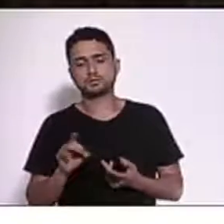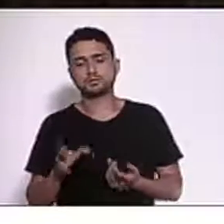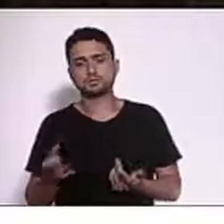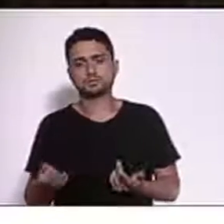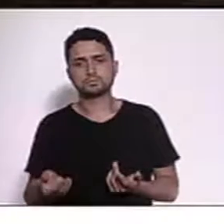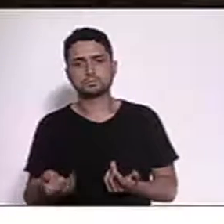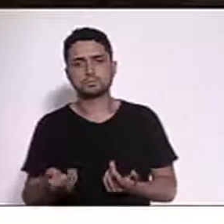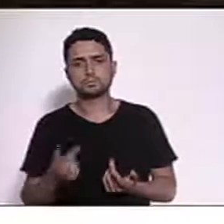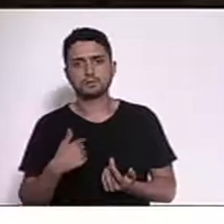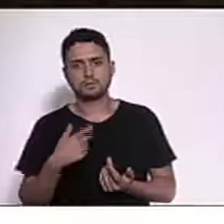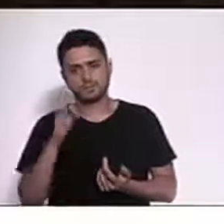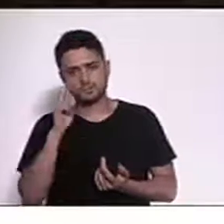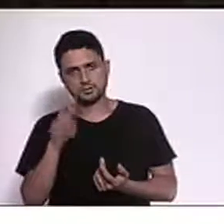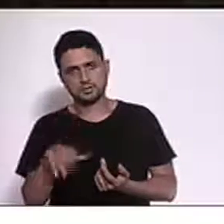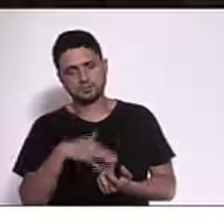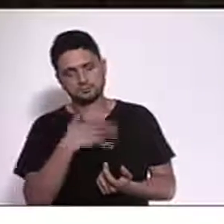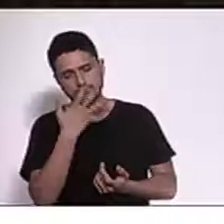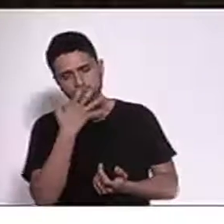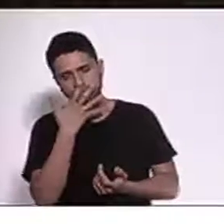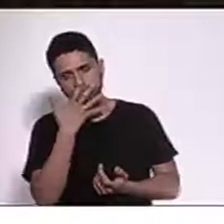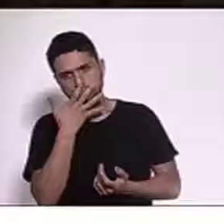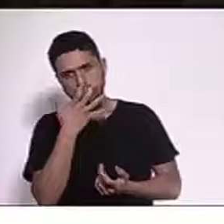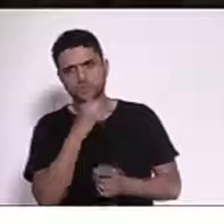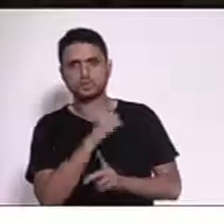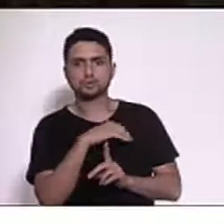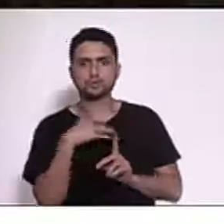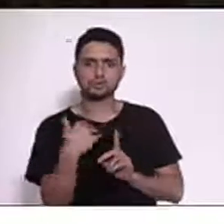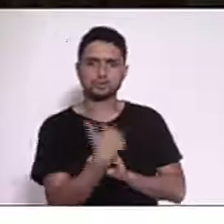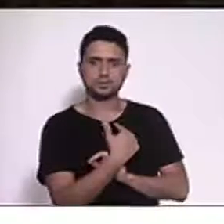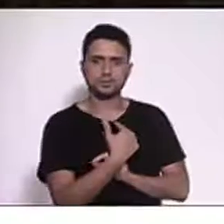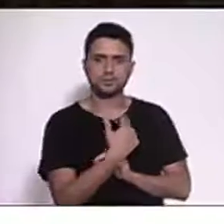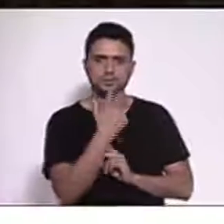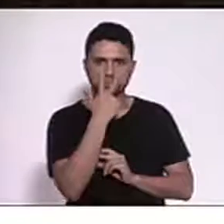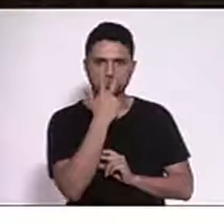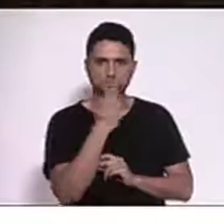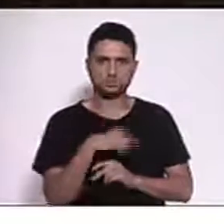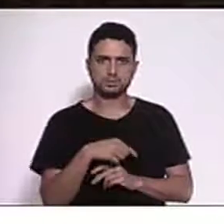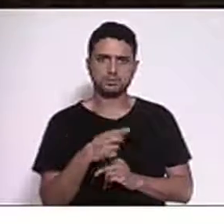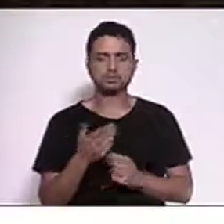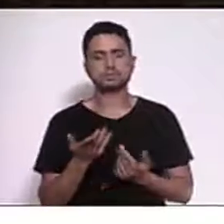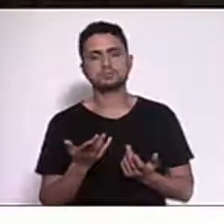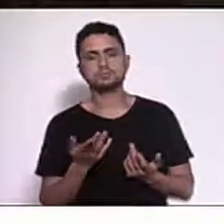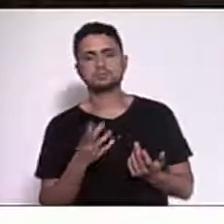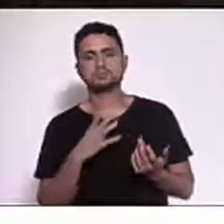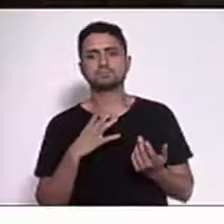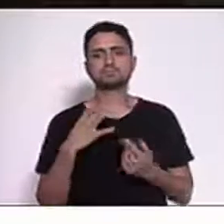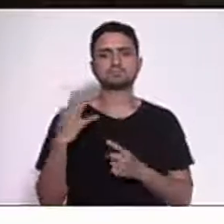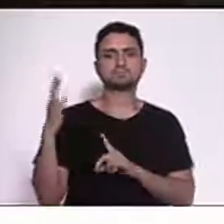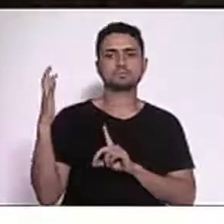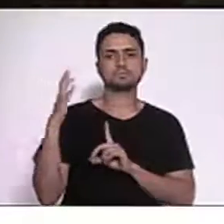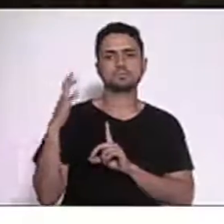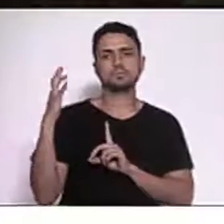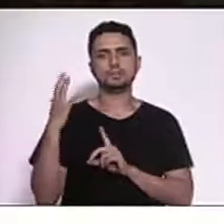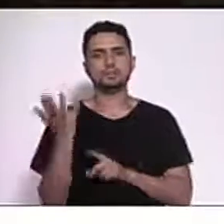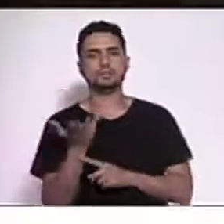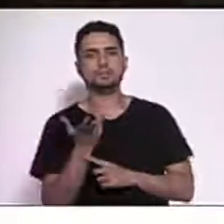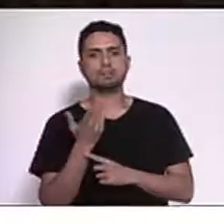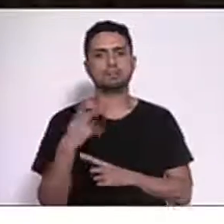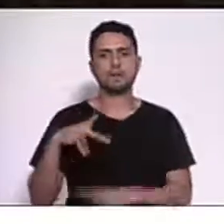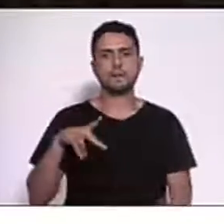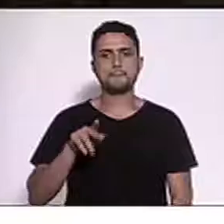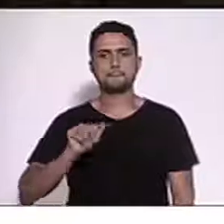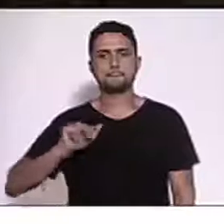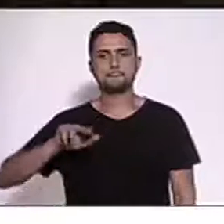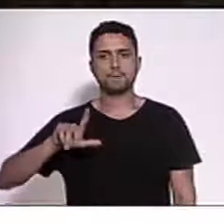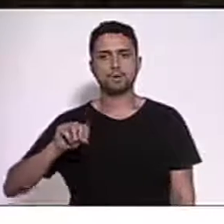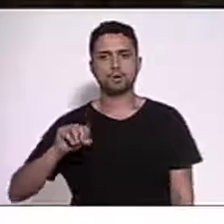eu vejo, o que eu estou assistindo, é que a sociedade brasileira está embarcando nesta. Enquanto isso, o tal do seu Paulo Guedes